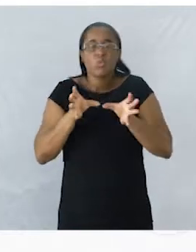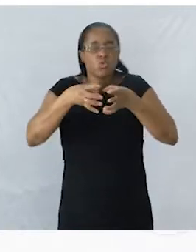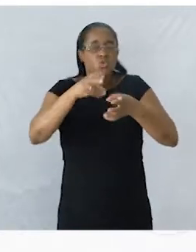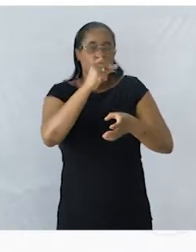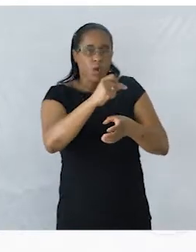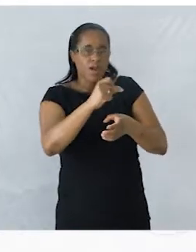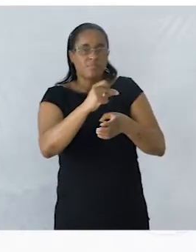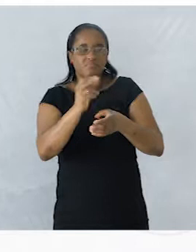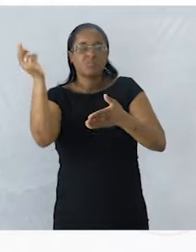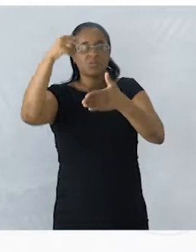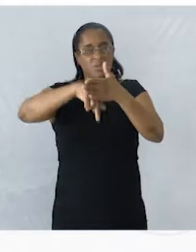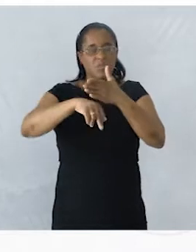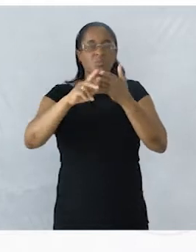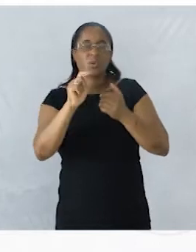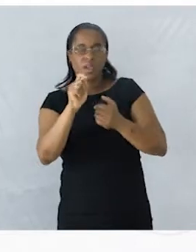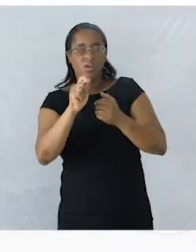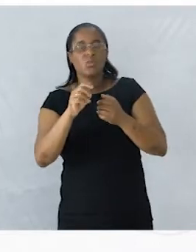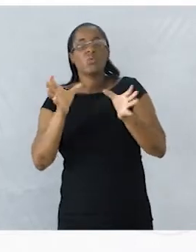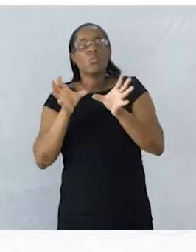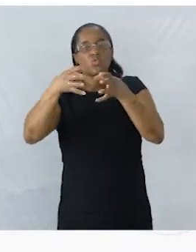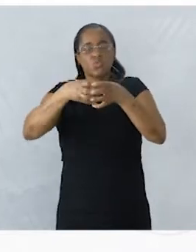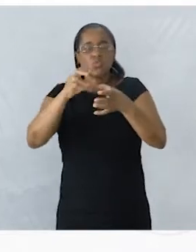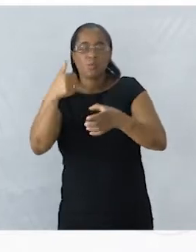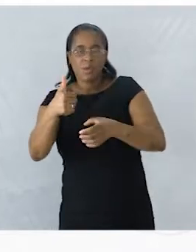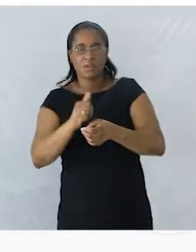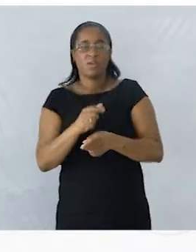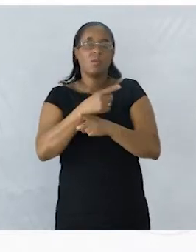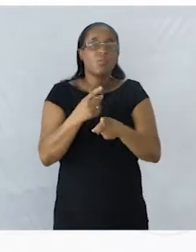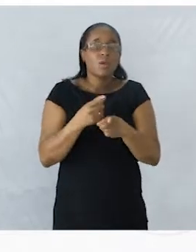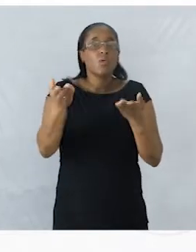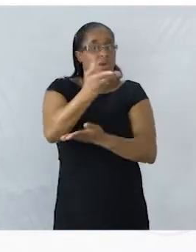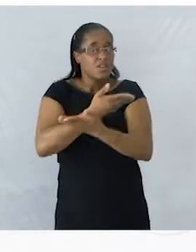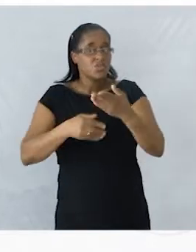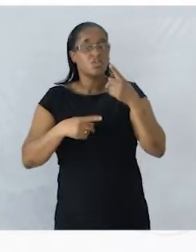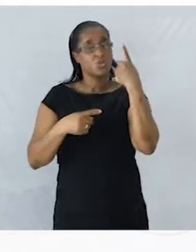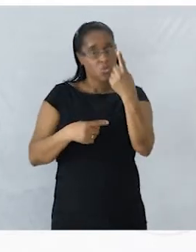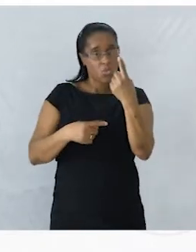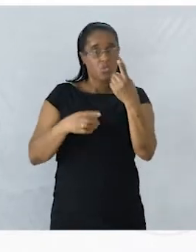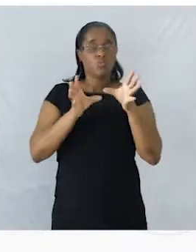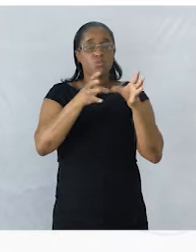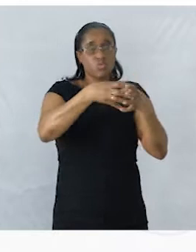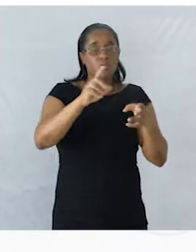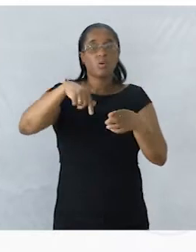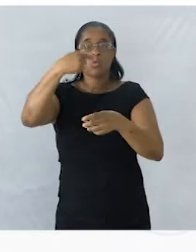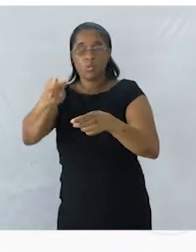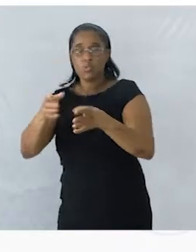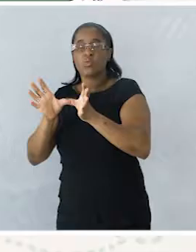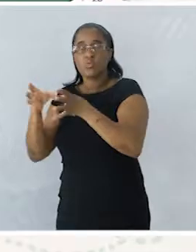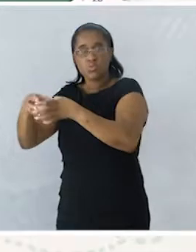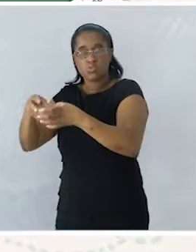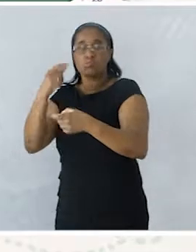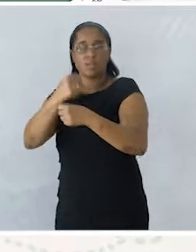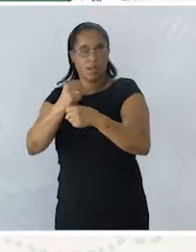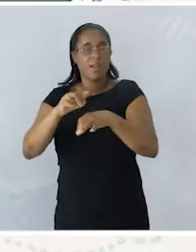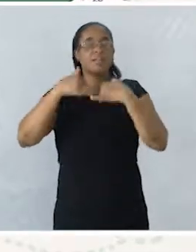ao conjunto B, porque é uma relação de um conjunto para o outro conjunto. Vamos ver na próxima aula. Nunca devemos fazer